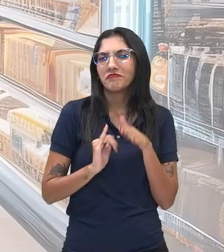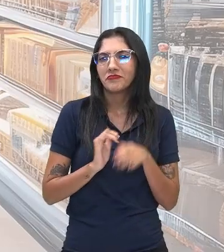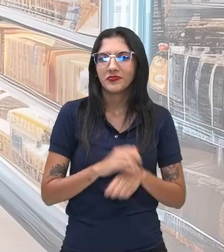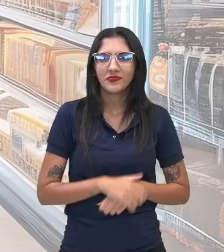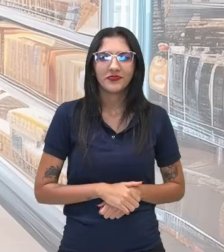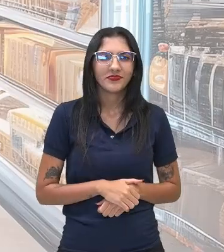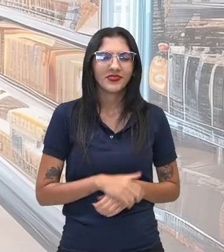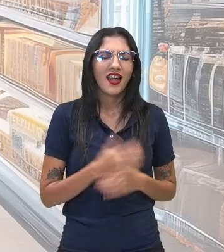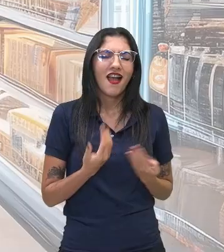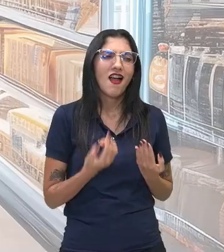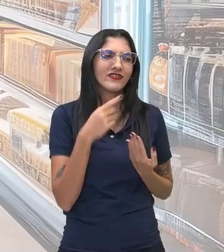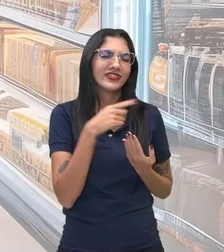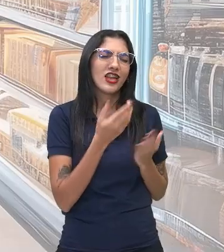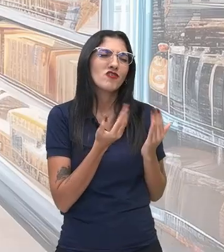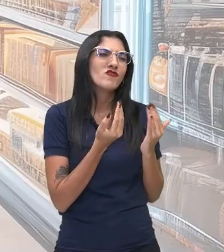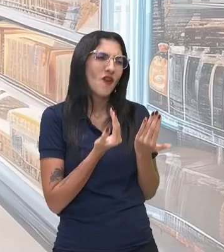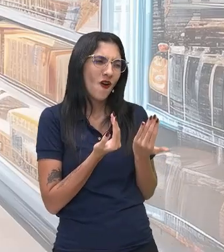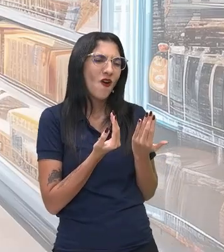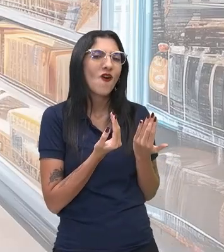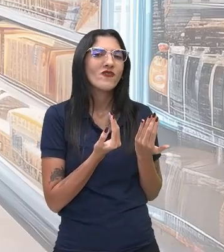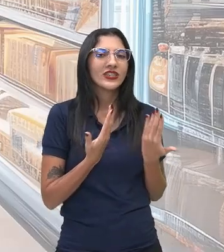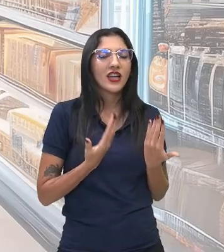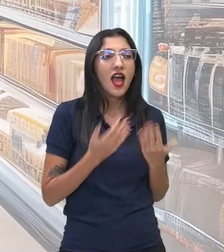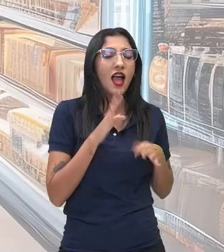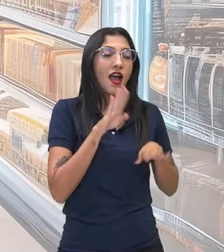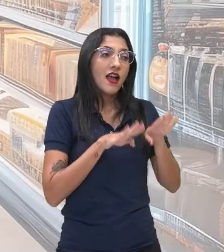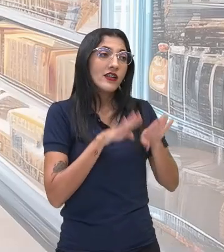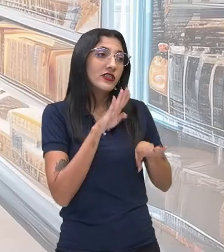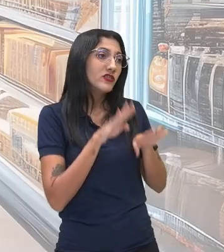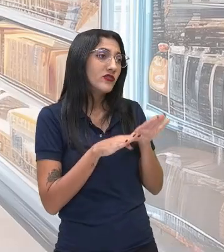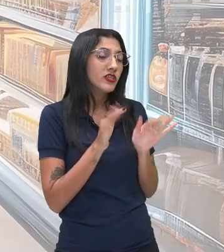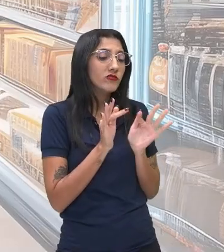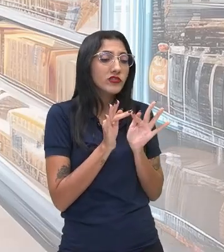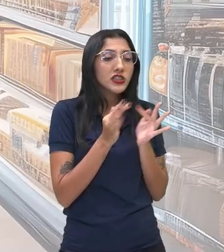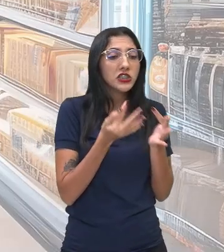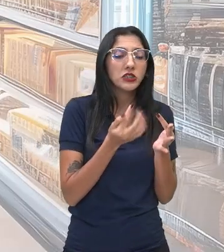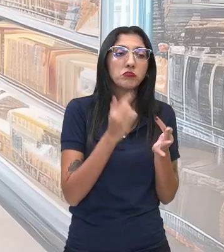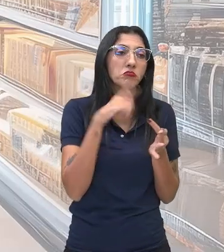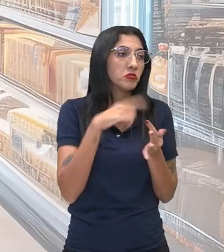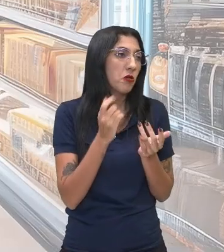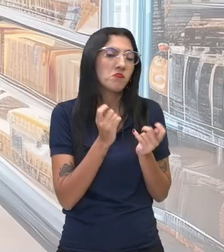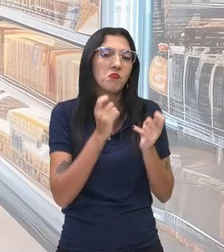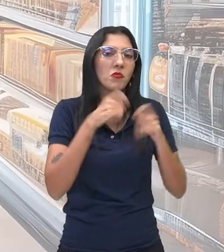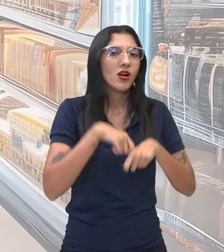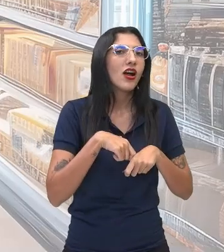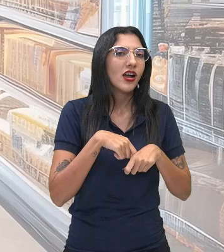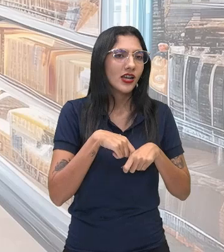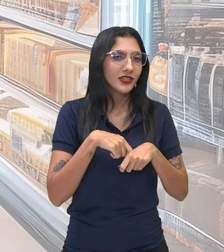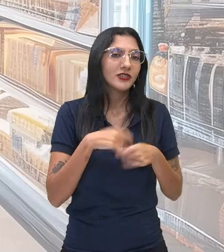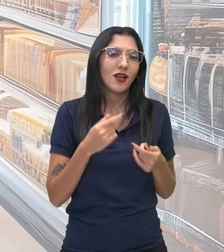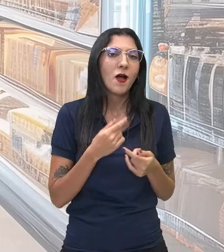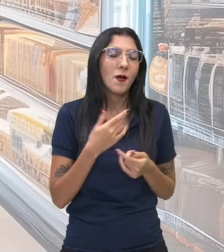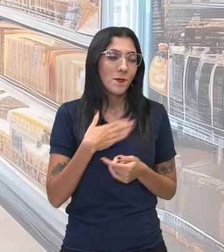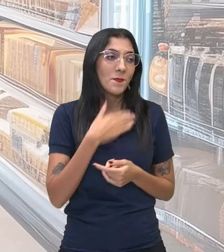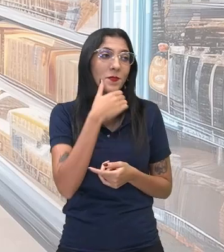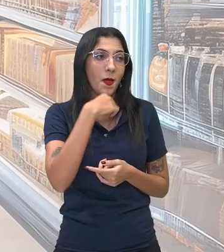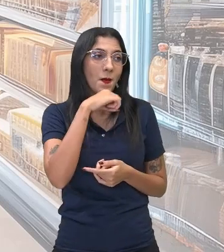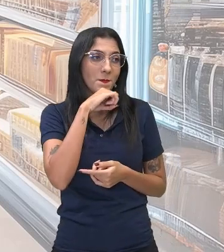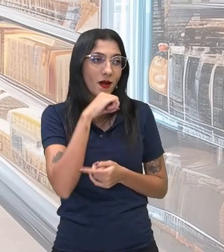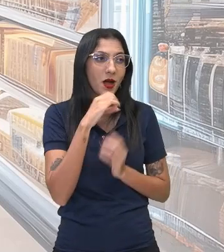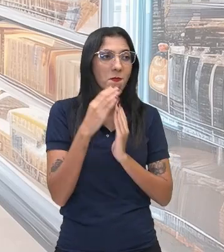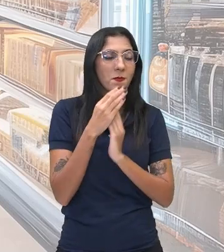Meu jovem, às vezes o simples é o suficiente. Como dizia minha mãe, quem